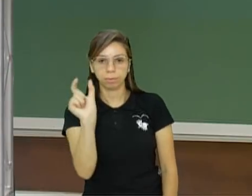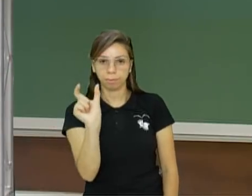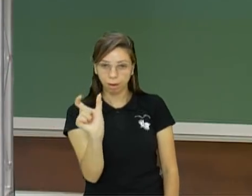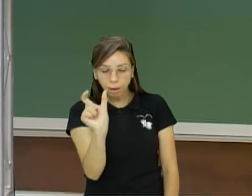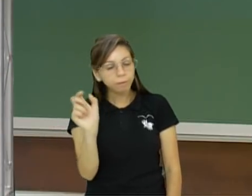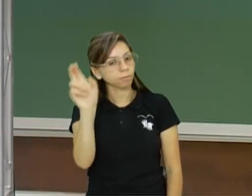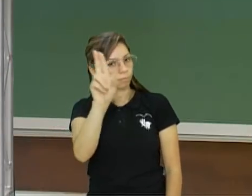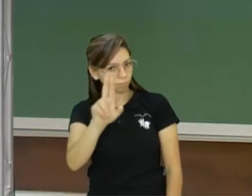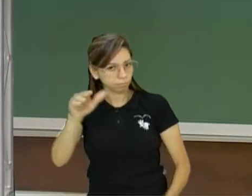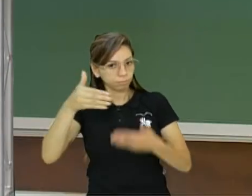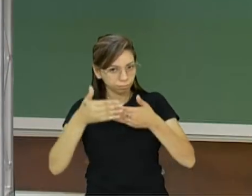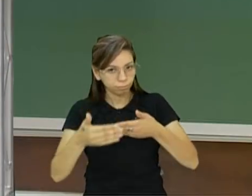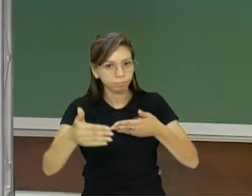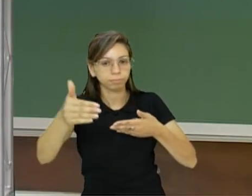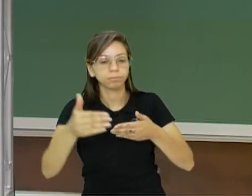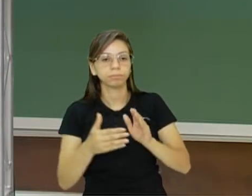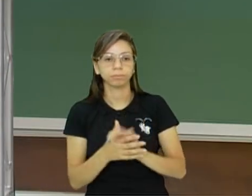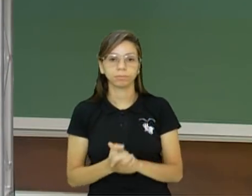usar muito ela.